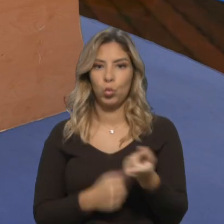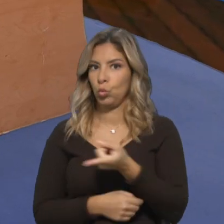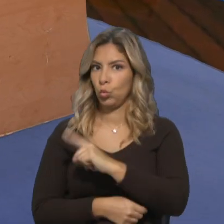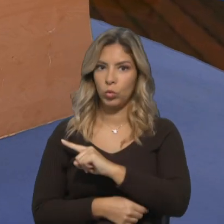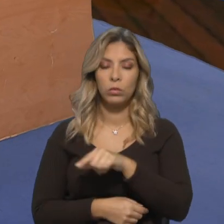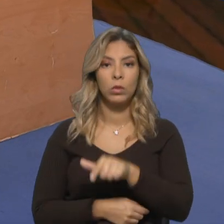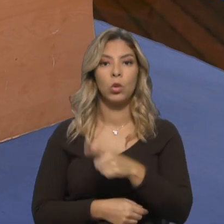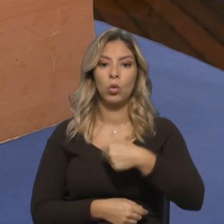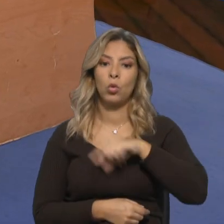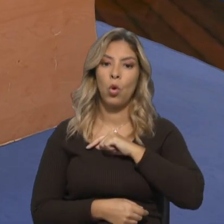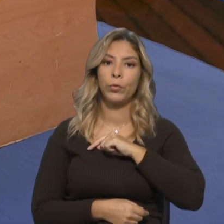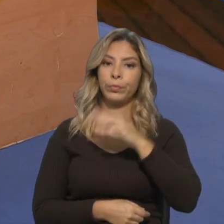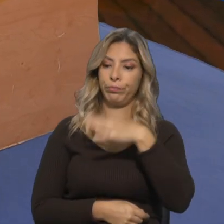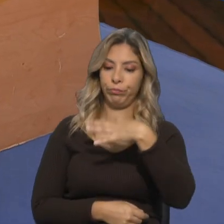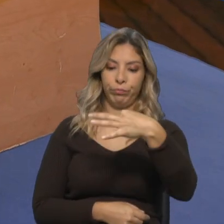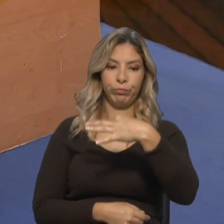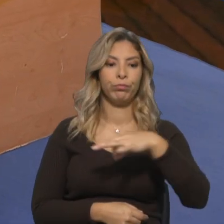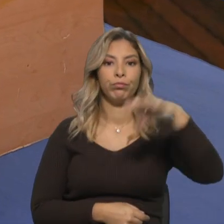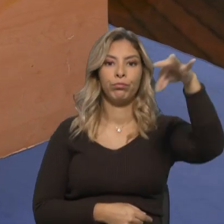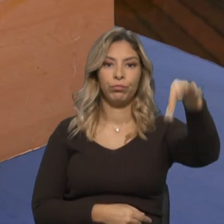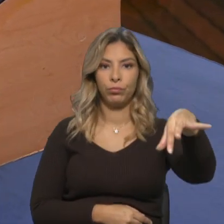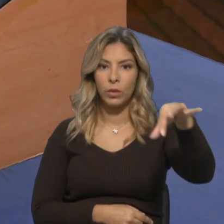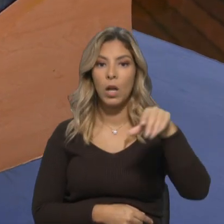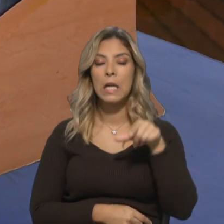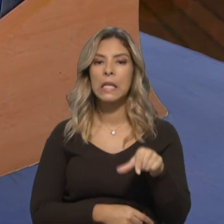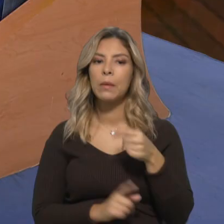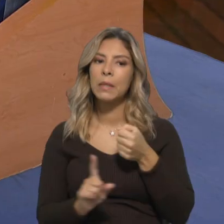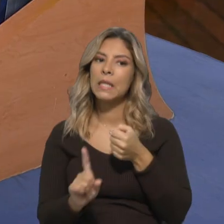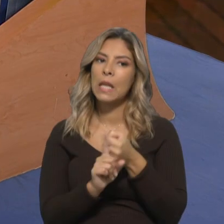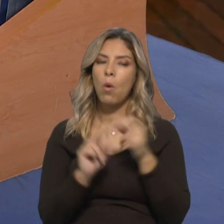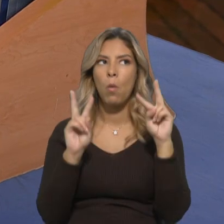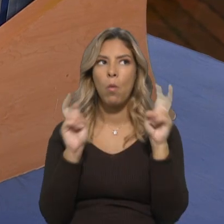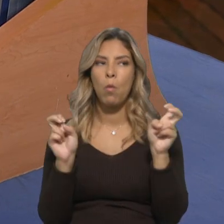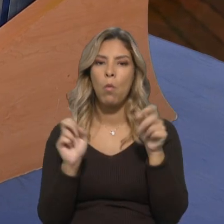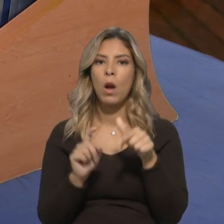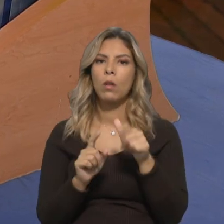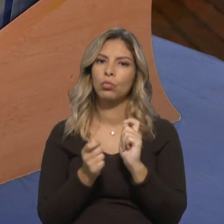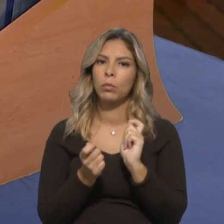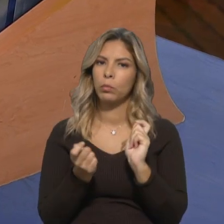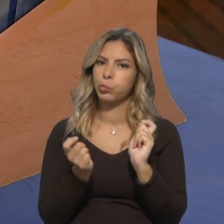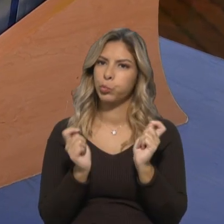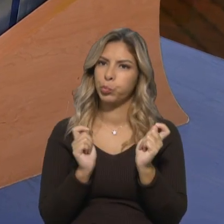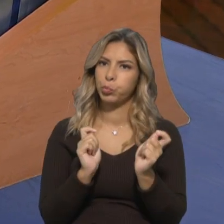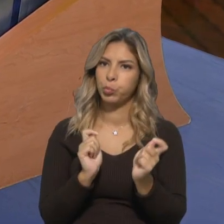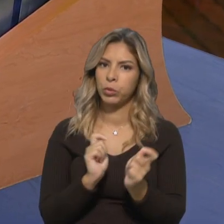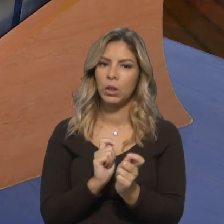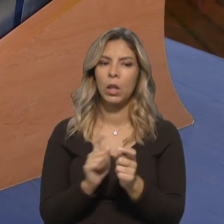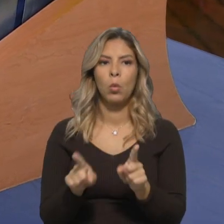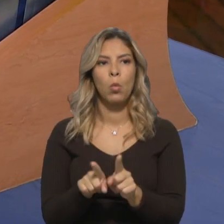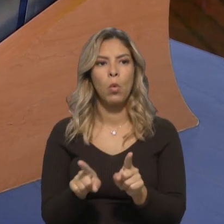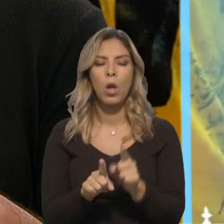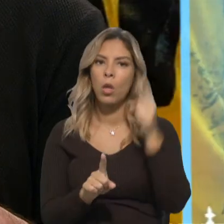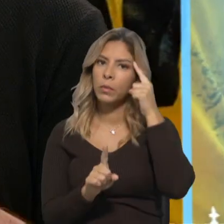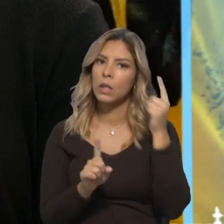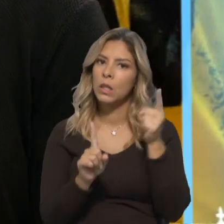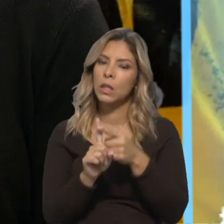enviados, se bem que ultimamente o conceito de missão tem mudado também graças à presença deles conseguimos fazer muitos mais